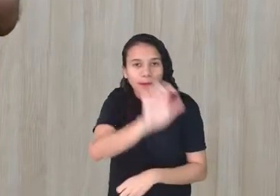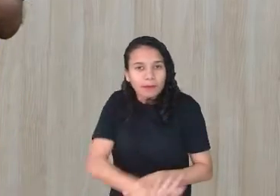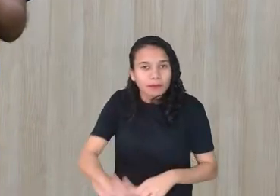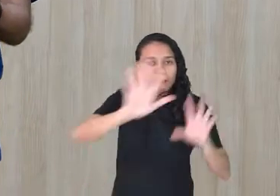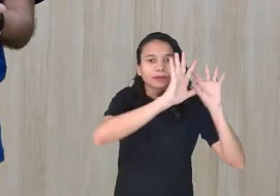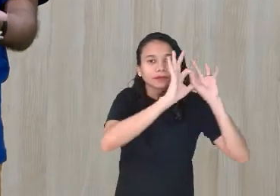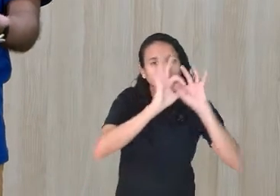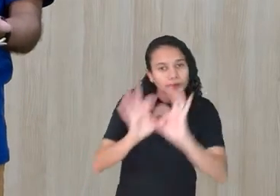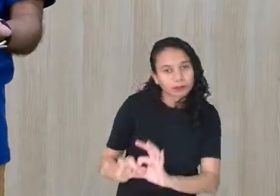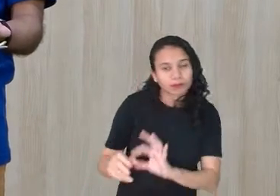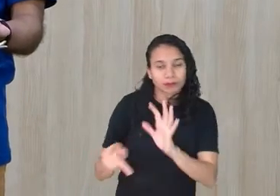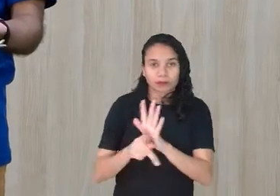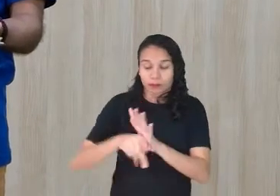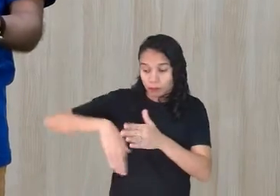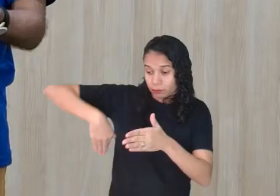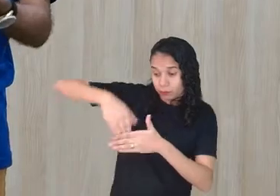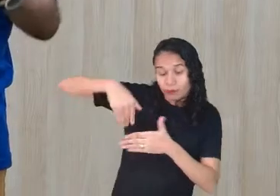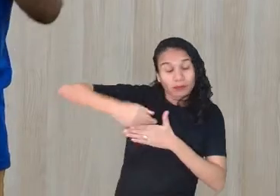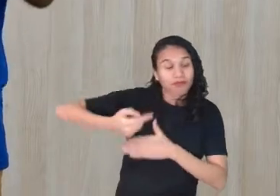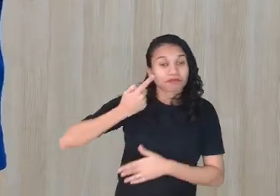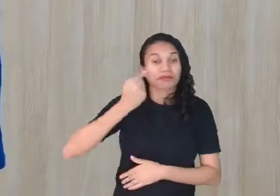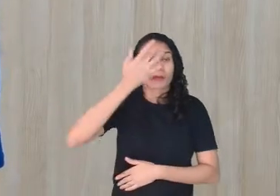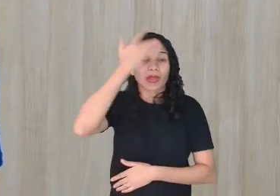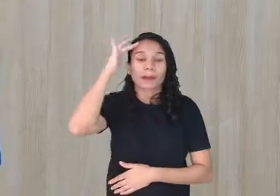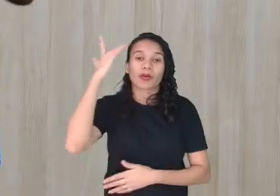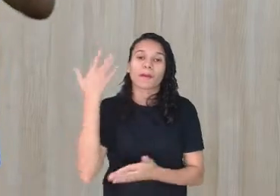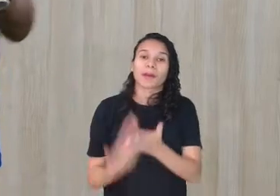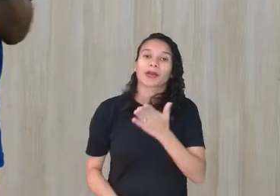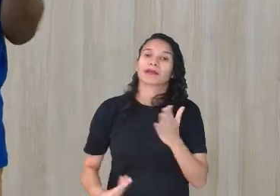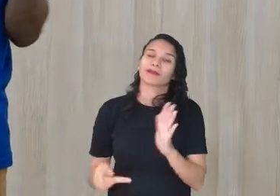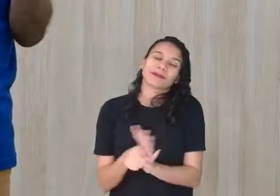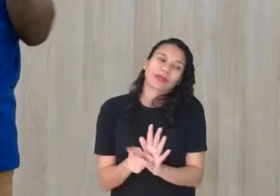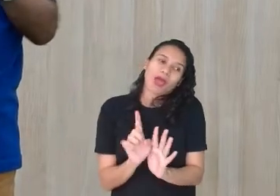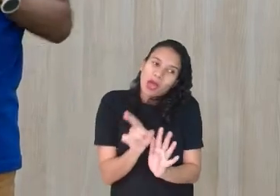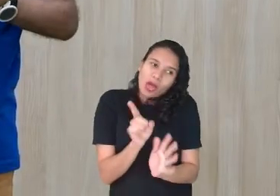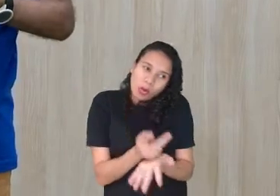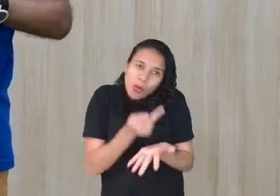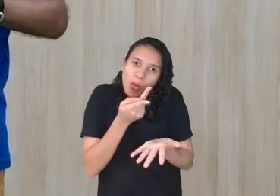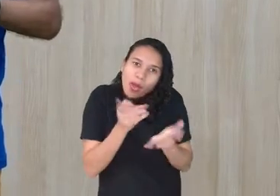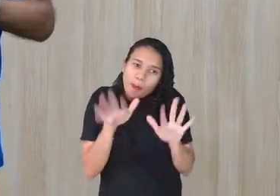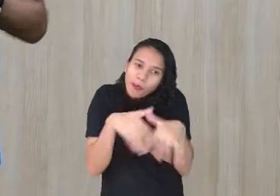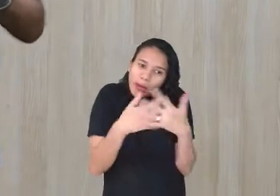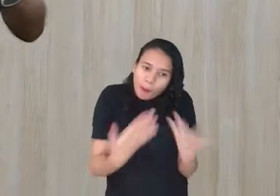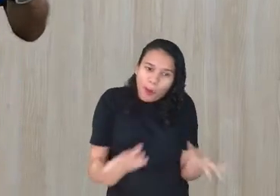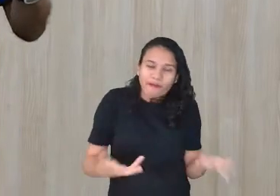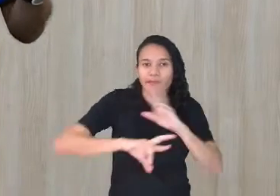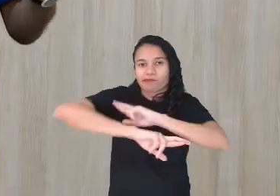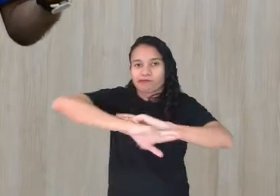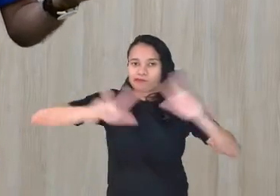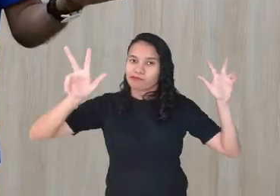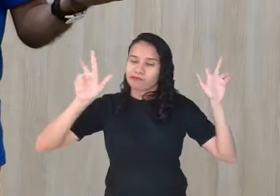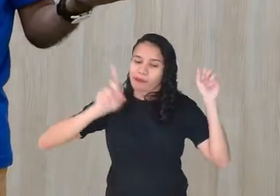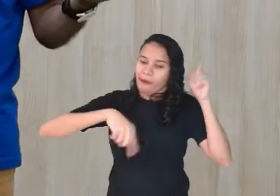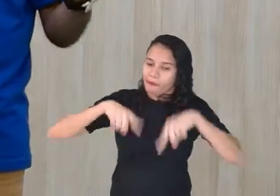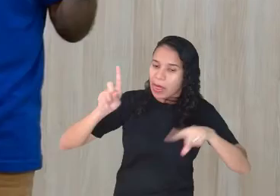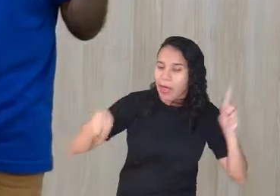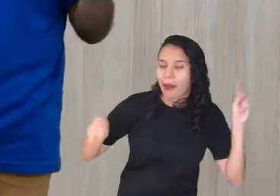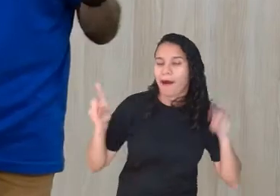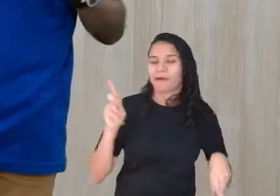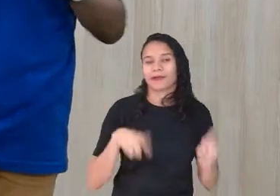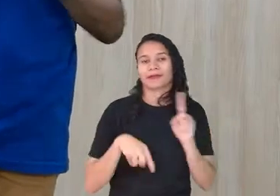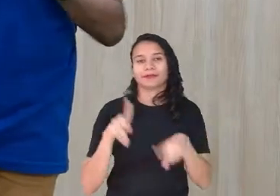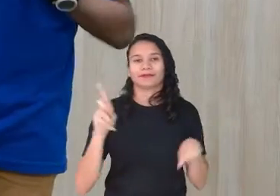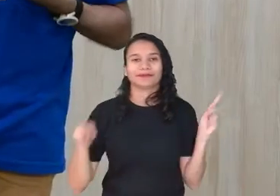está jogando em casa vai ganhar o jogo. E aí, quem vai apostar vai perder. Nem sempre acontece, porque é um evento aleatório. Então, vocês